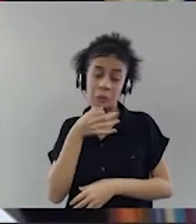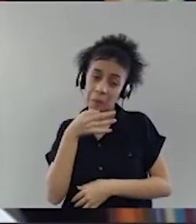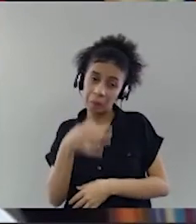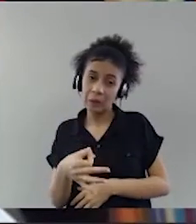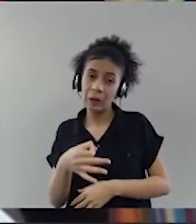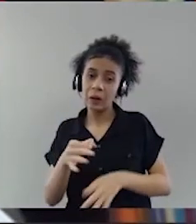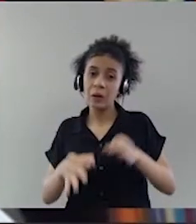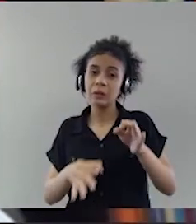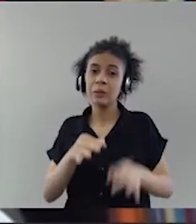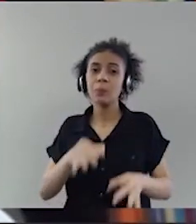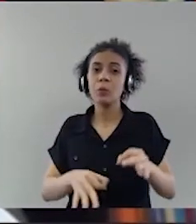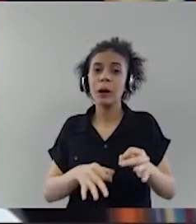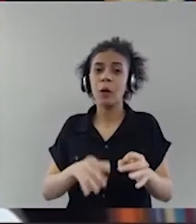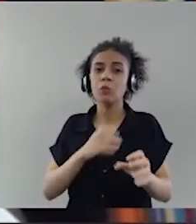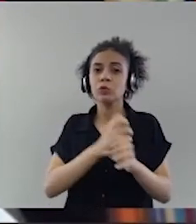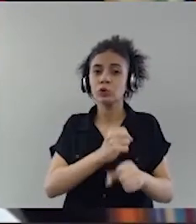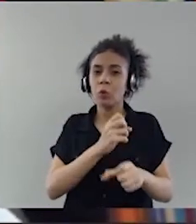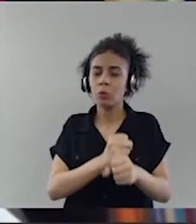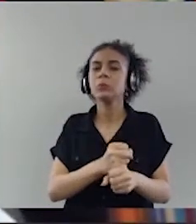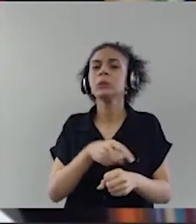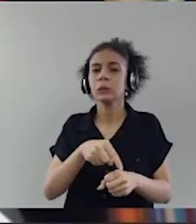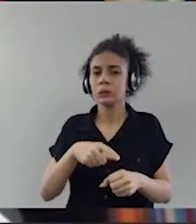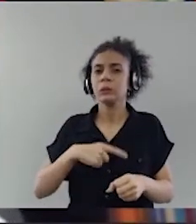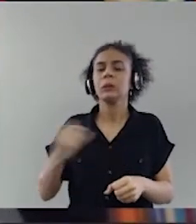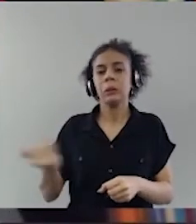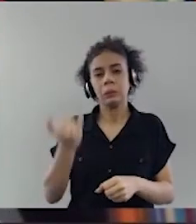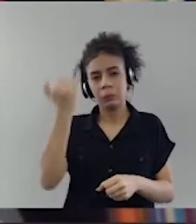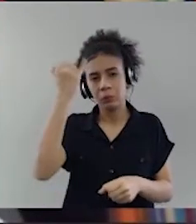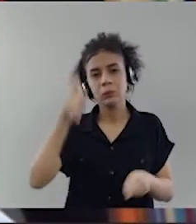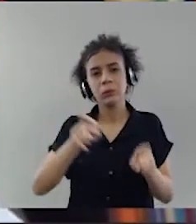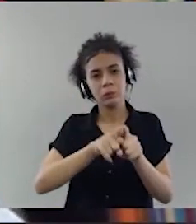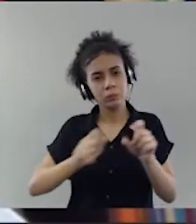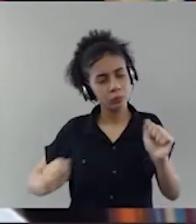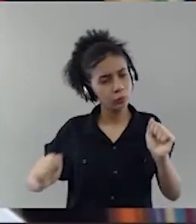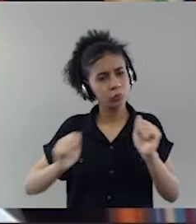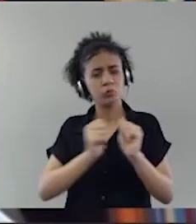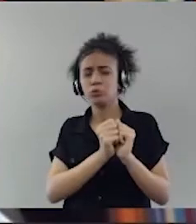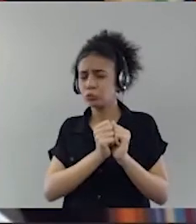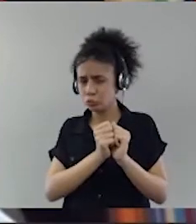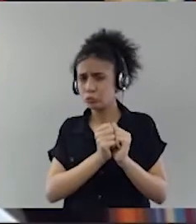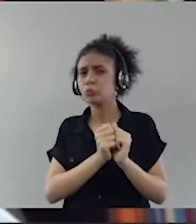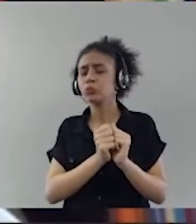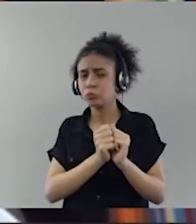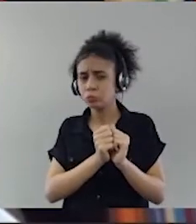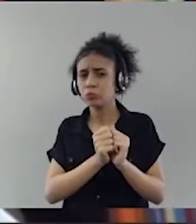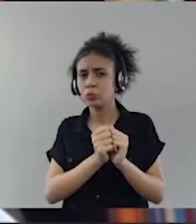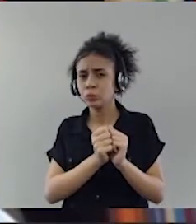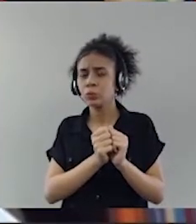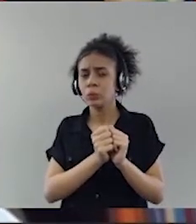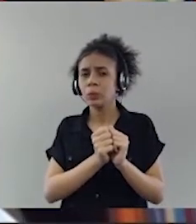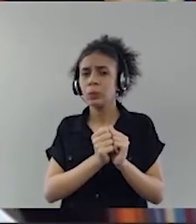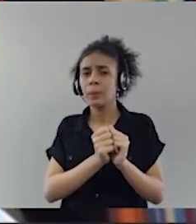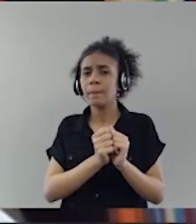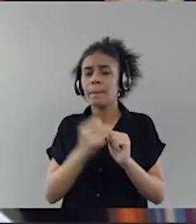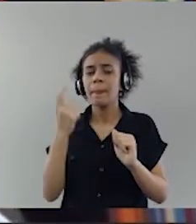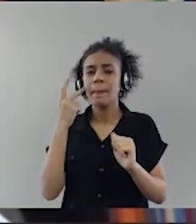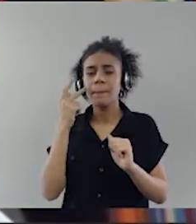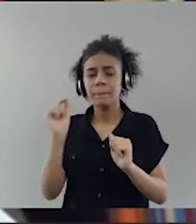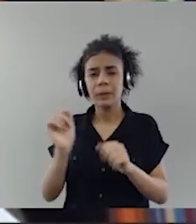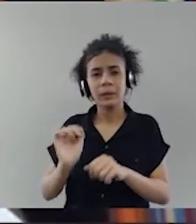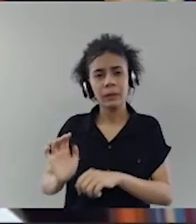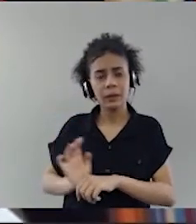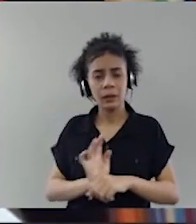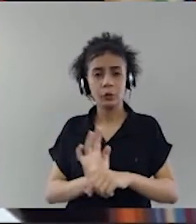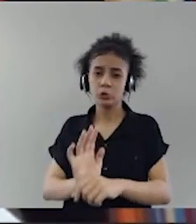de contas têm também um papel importante e relevante, como um elemento indutor e não um elemento propriamente constritor ou